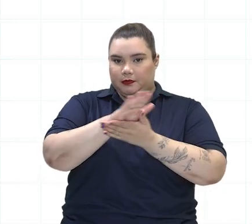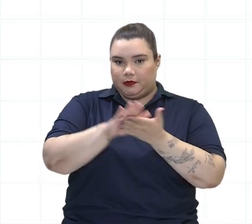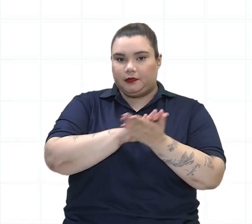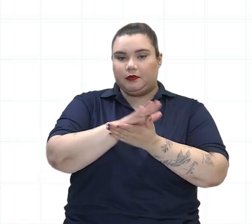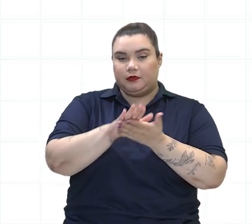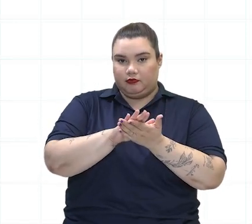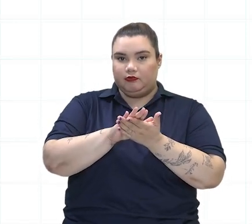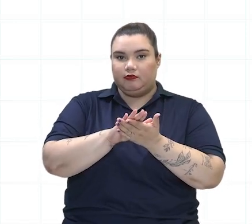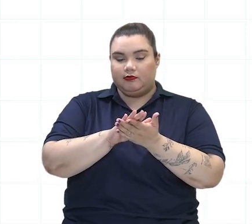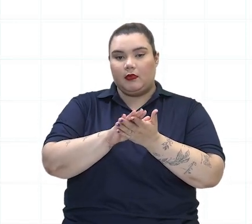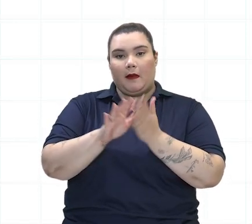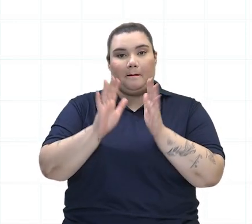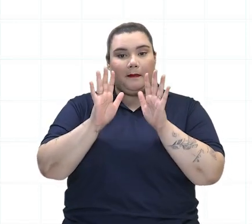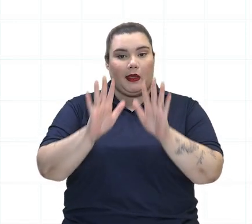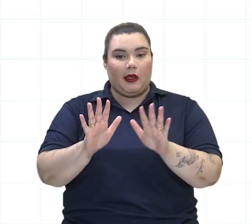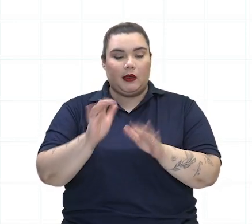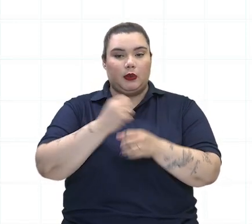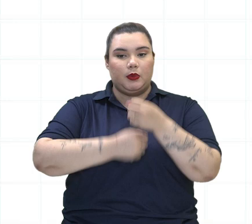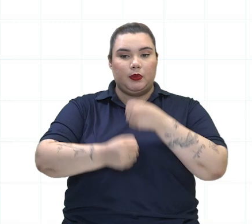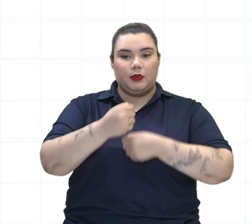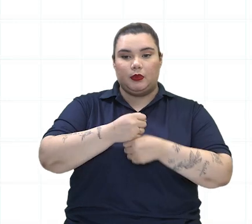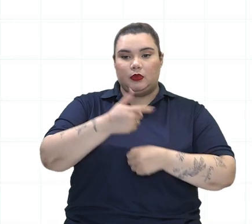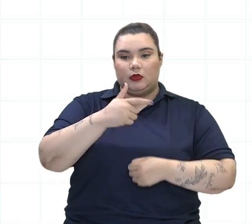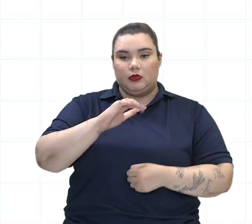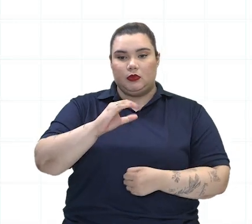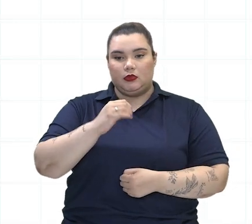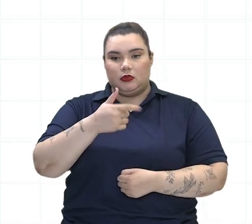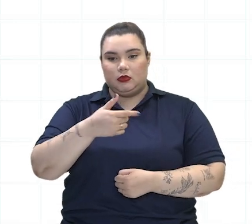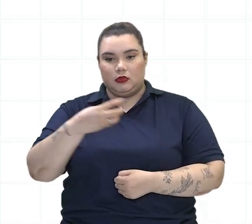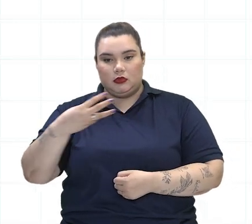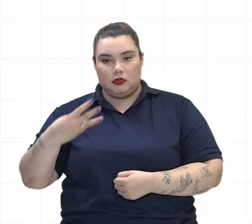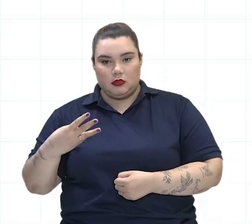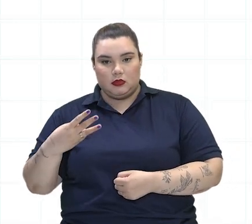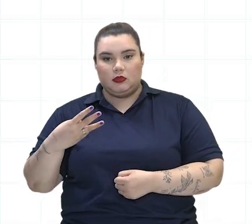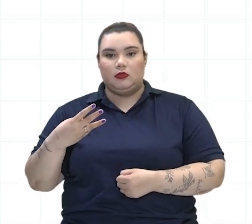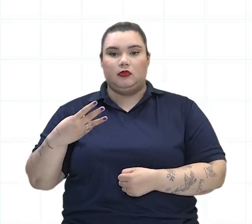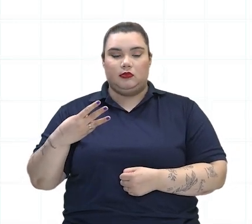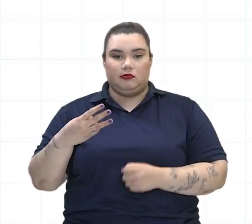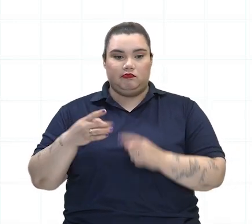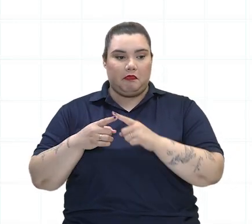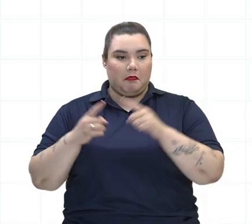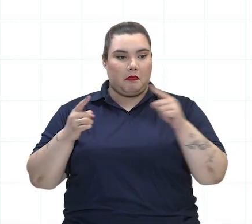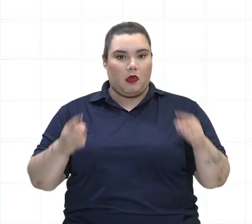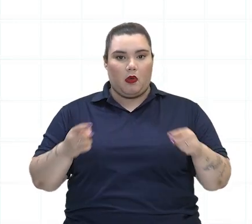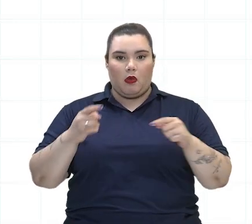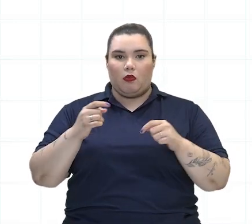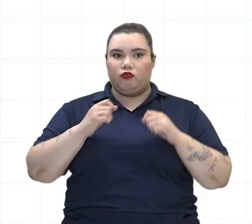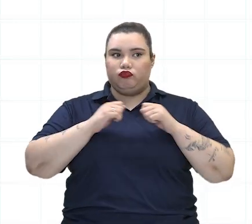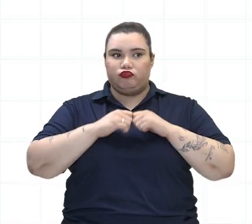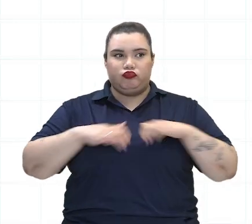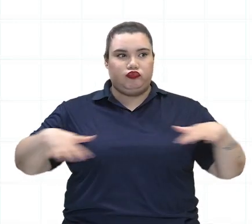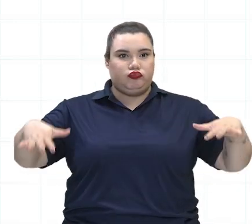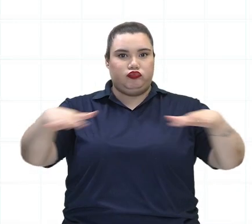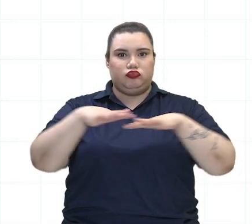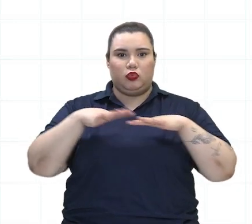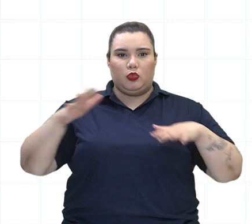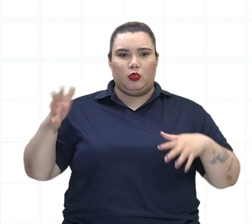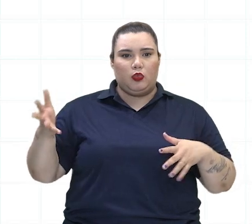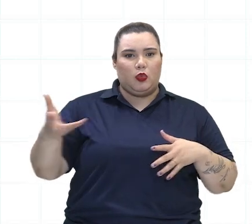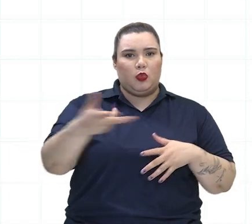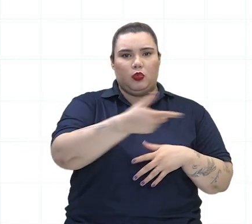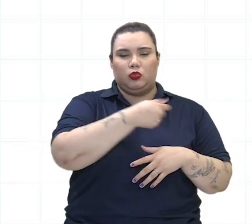vegetação dessa região. No entanto, o ano de 2023, de um ano para o outro, simplesmente toda essa área